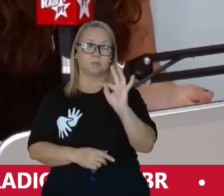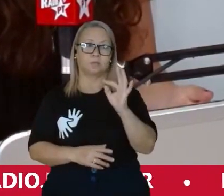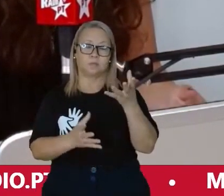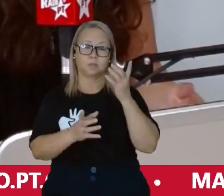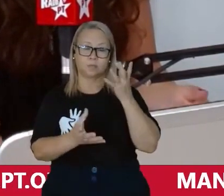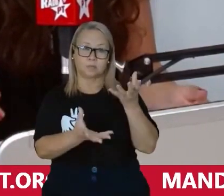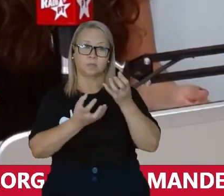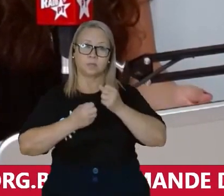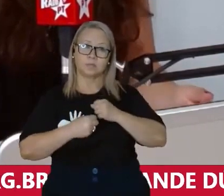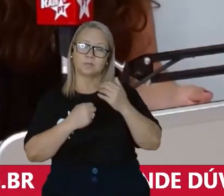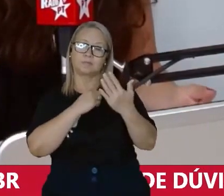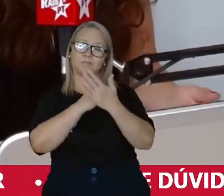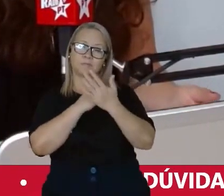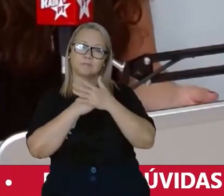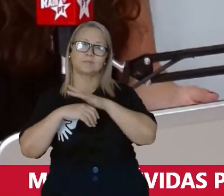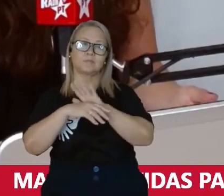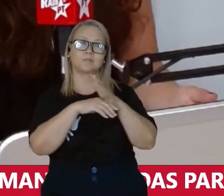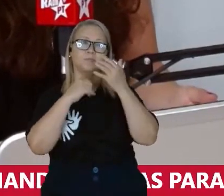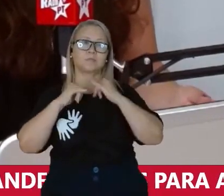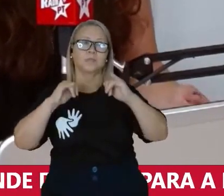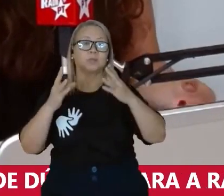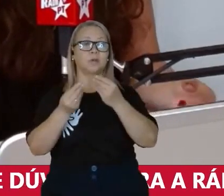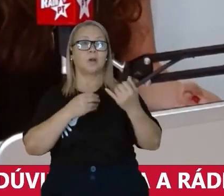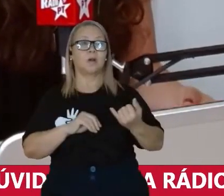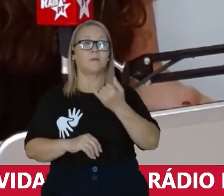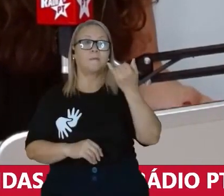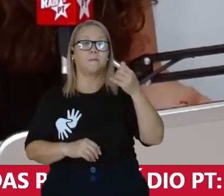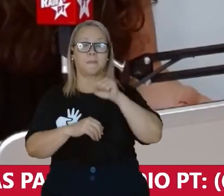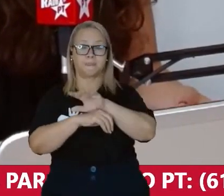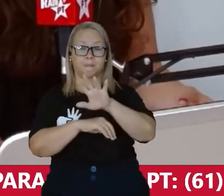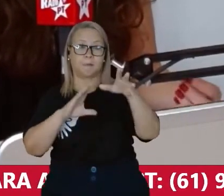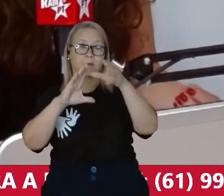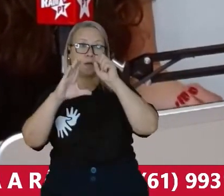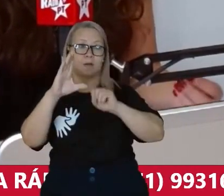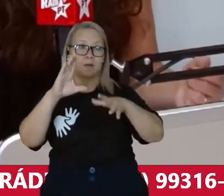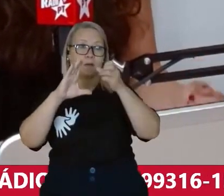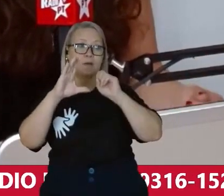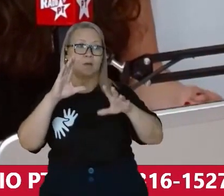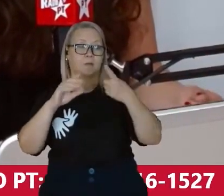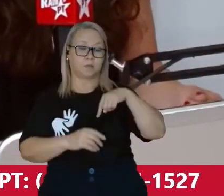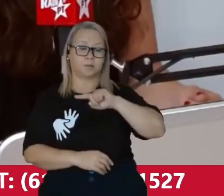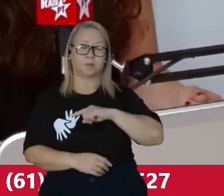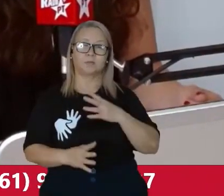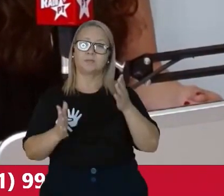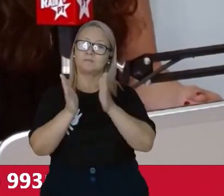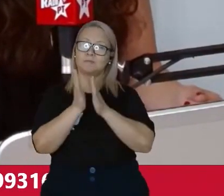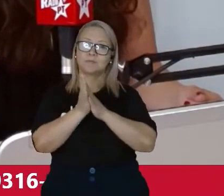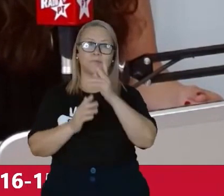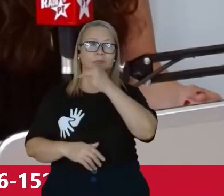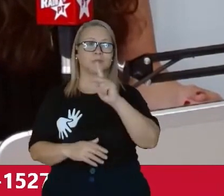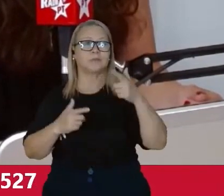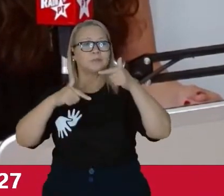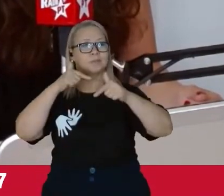essas contribuições, informações tão importantes que você compartilhou com a gente. Parabéns pelo trabalho tão importante nesse momento crítico que o